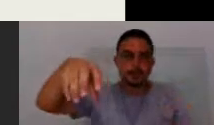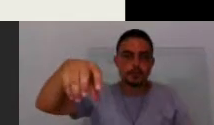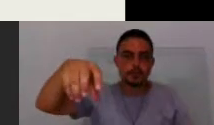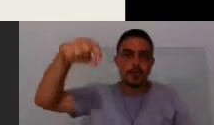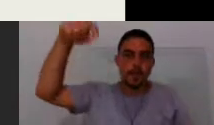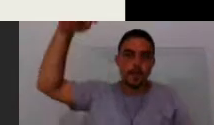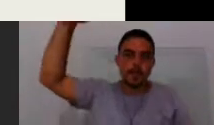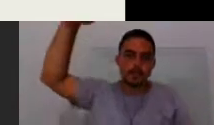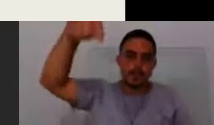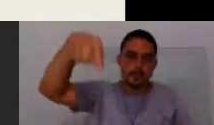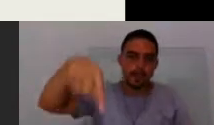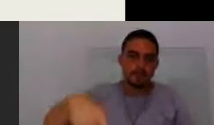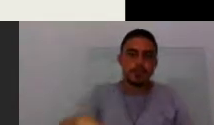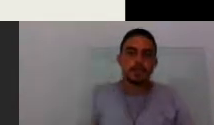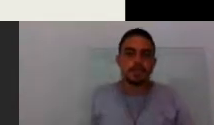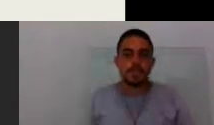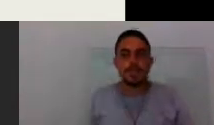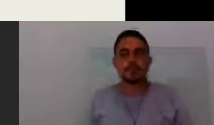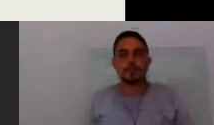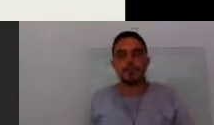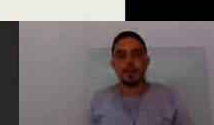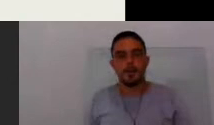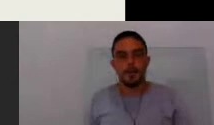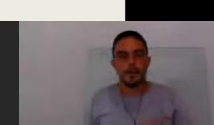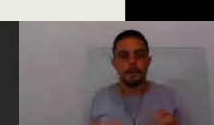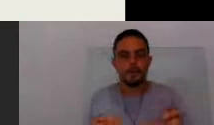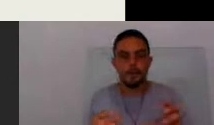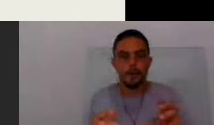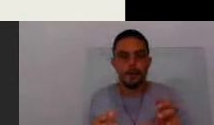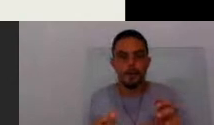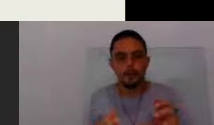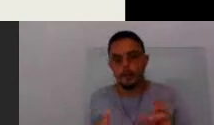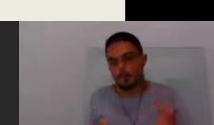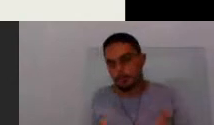na superfície do solo, nem sempre ela consegue chegar lá no final,